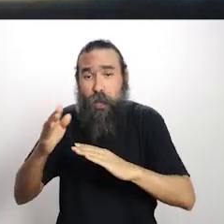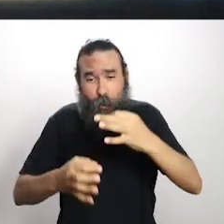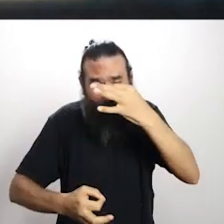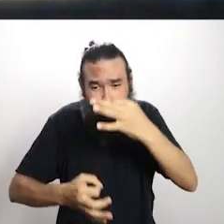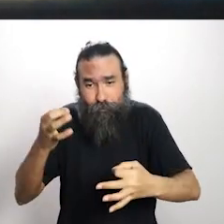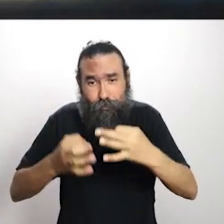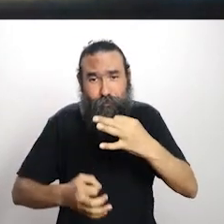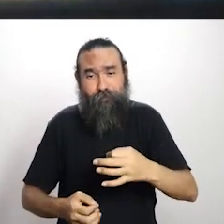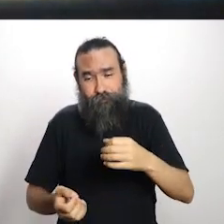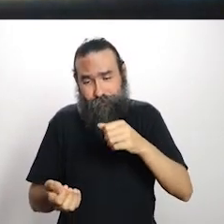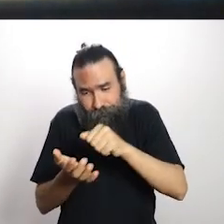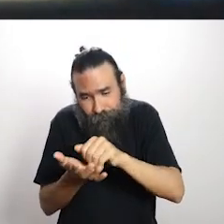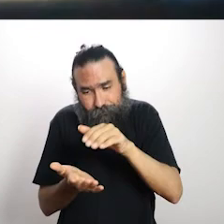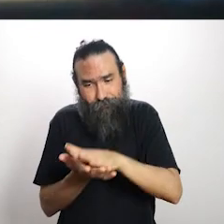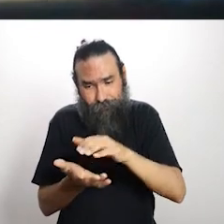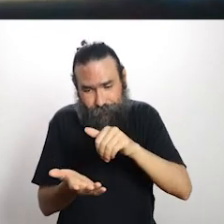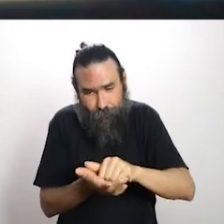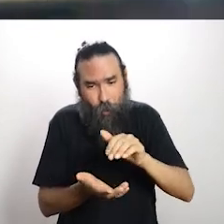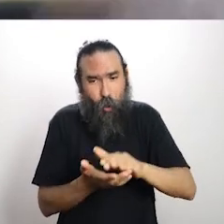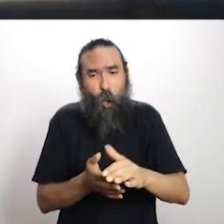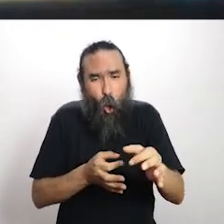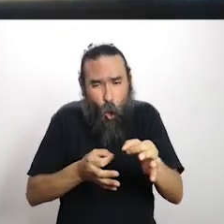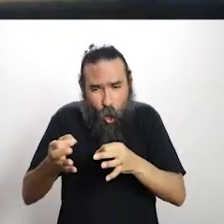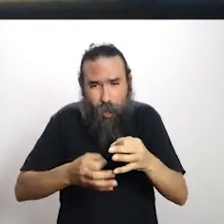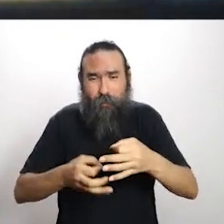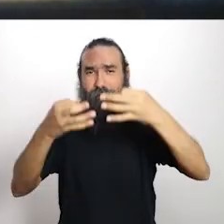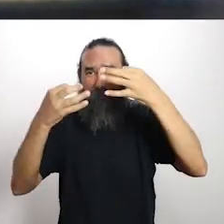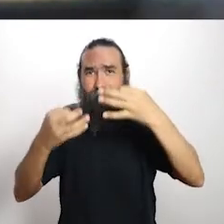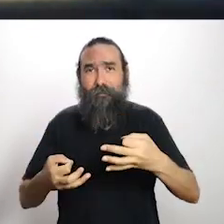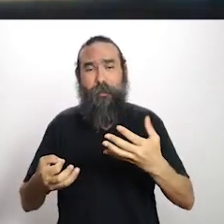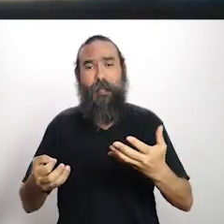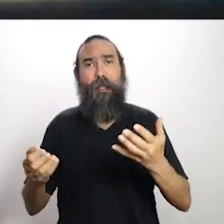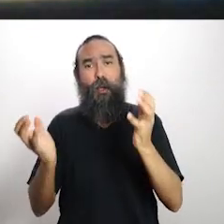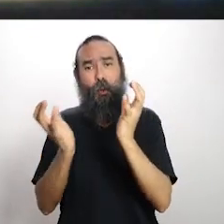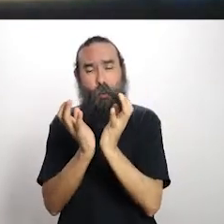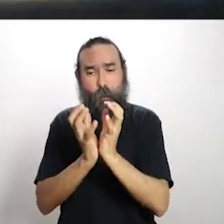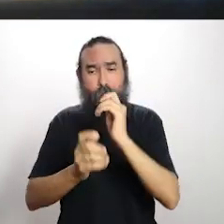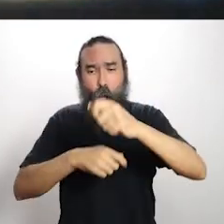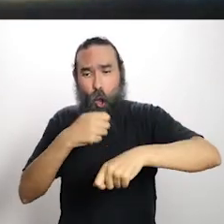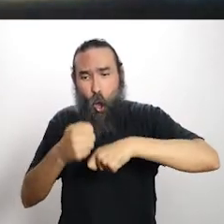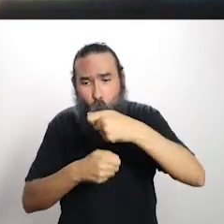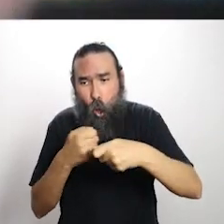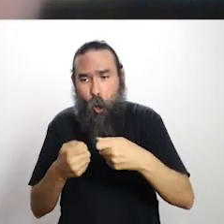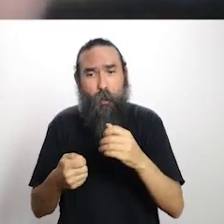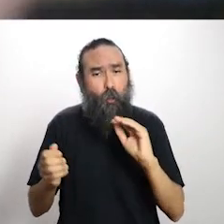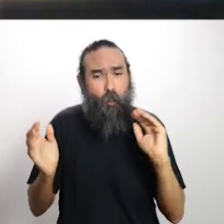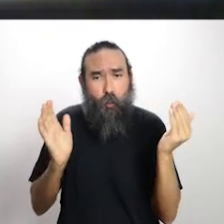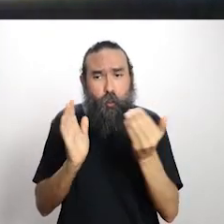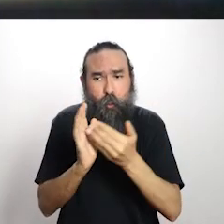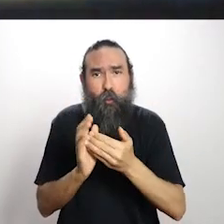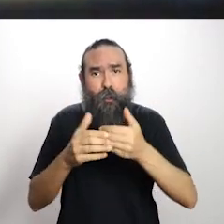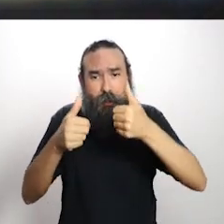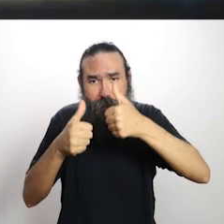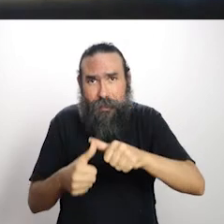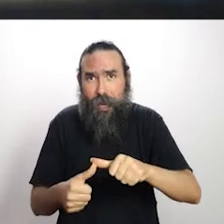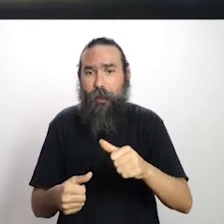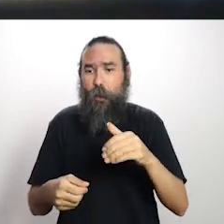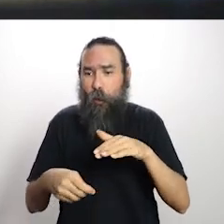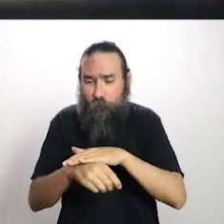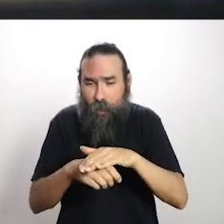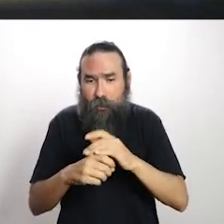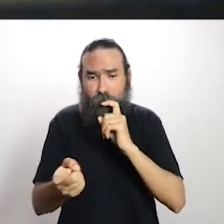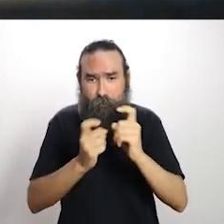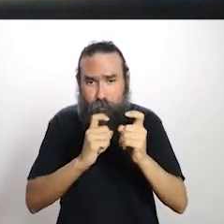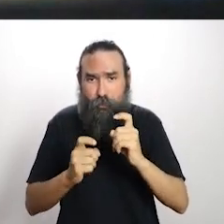esse processo para que daqui 10 anos por exemplo você não ter que responder por 1.800 reais que você recebeu no meio de uma